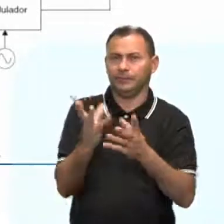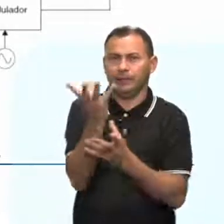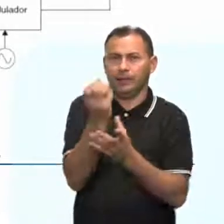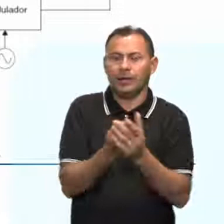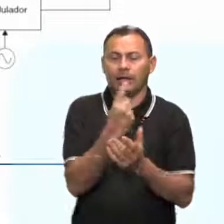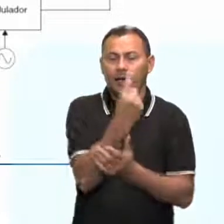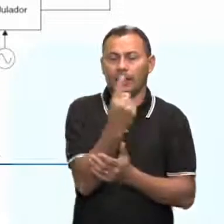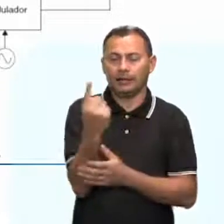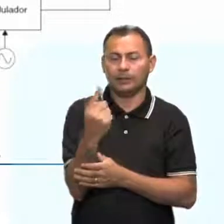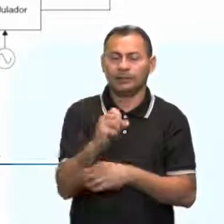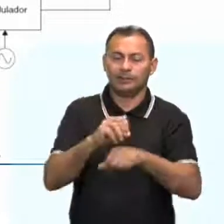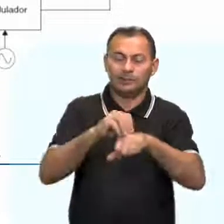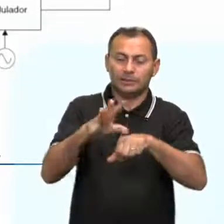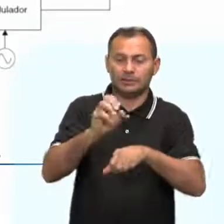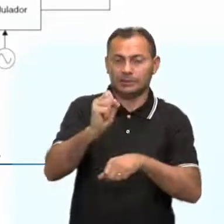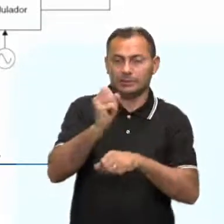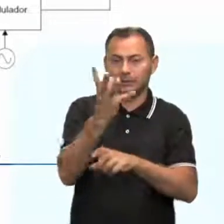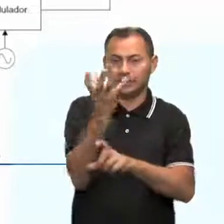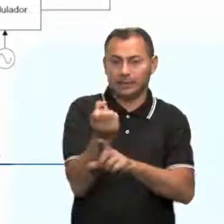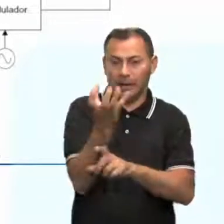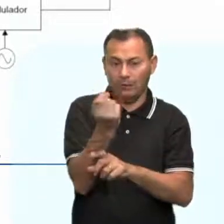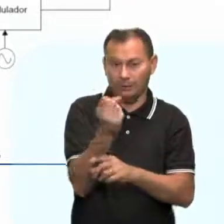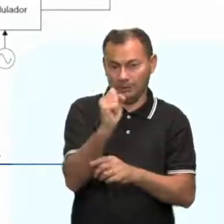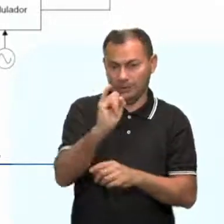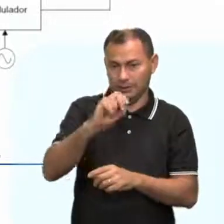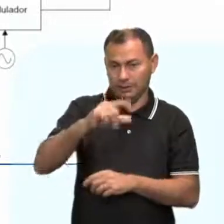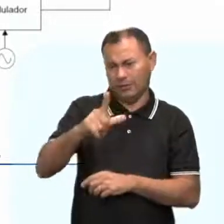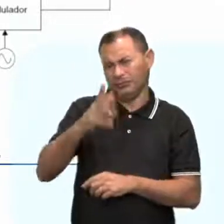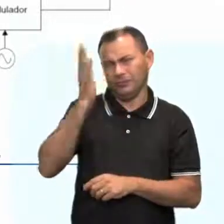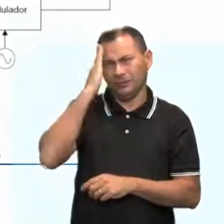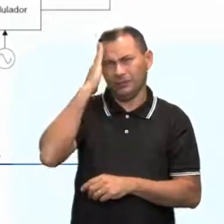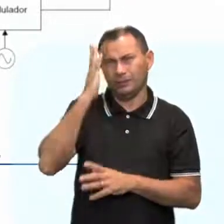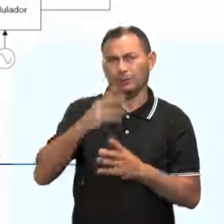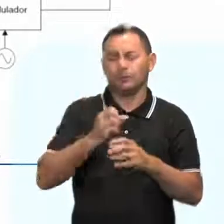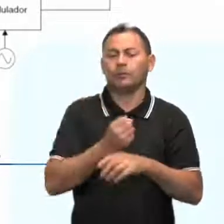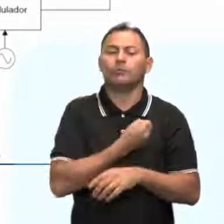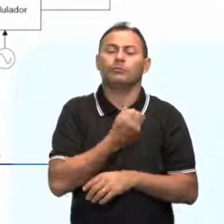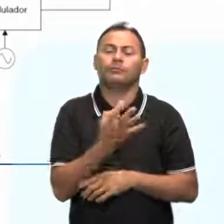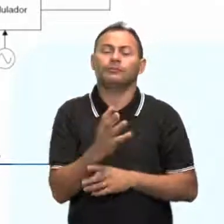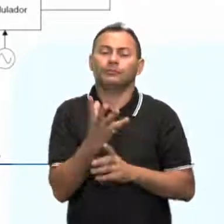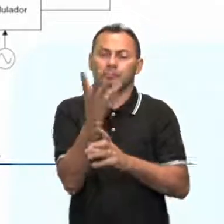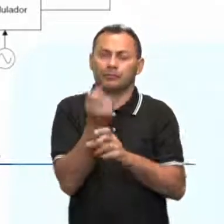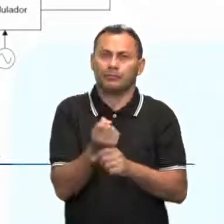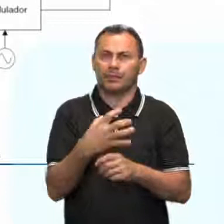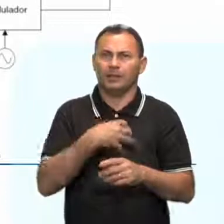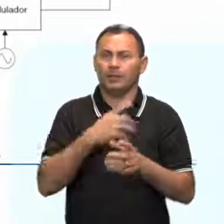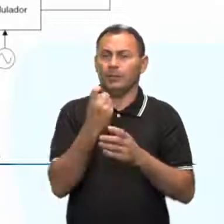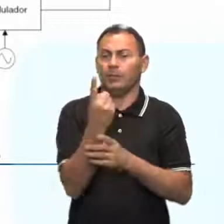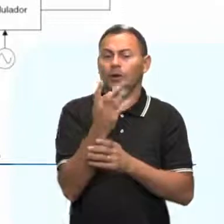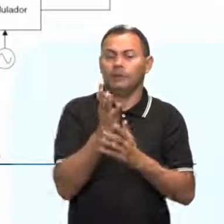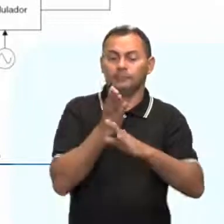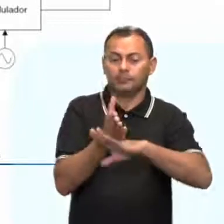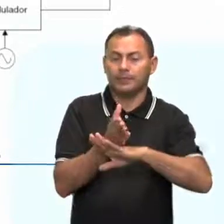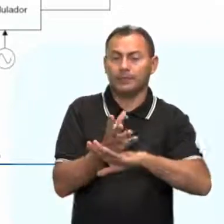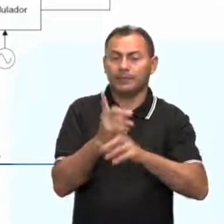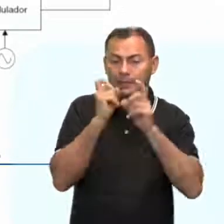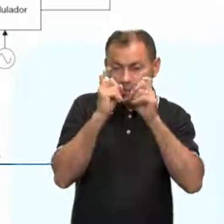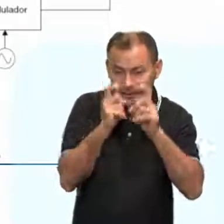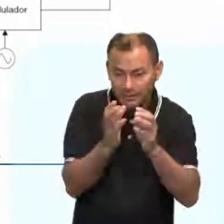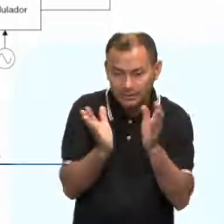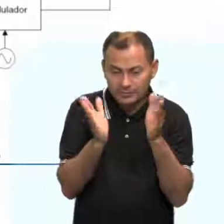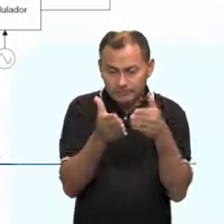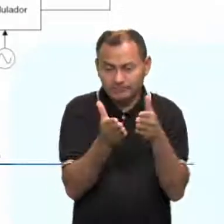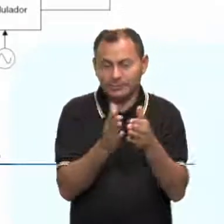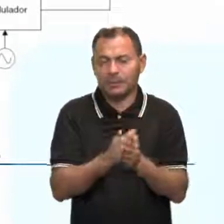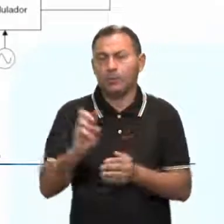filtrar cada um desses sinais, porque você sabe qual que é a frequência do seu sinal. Então você filtra ele, deixa só com a frequência de interesse,